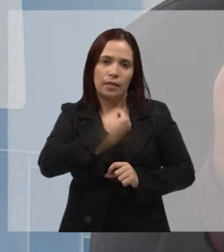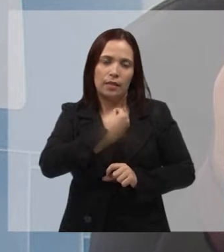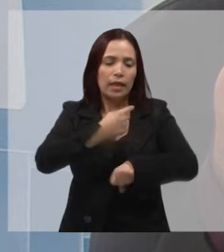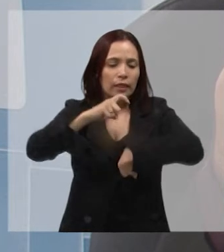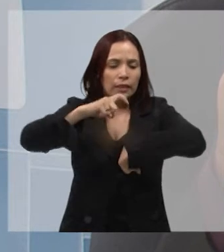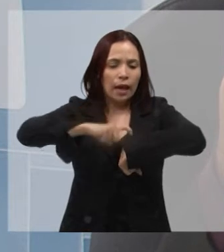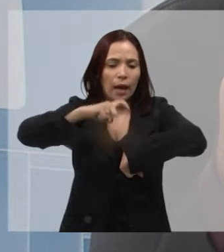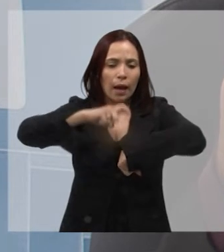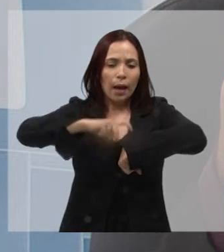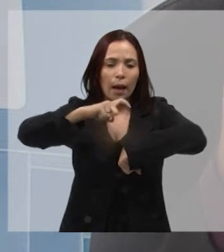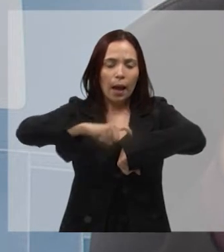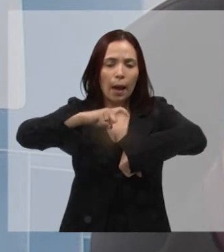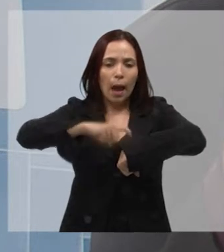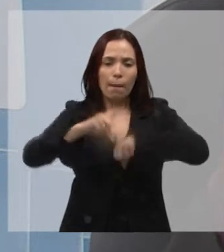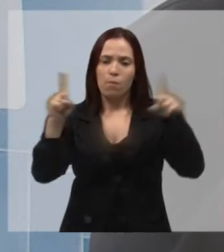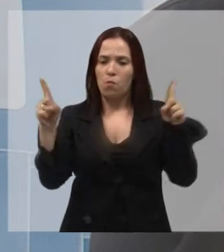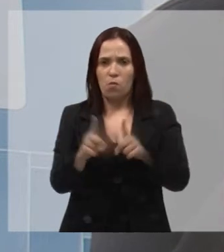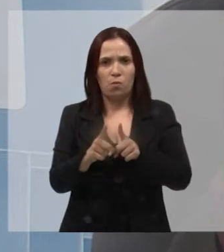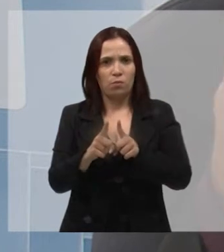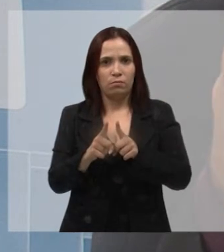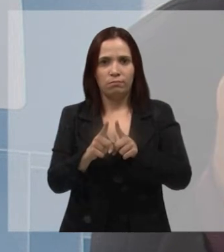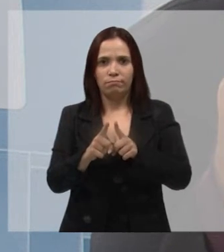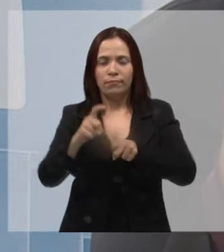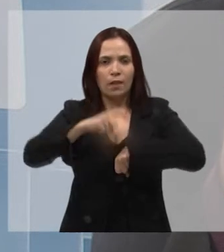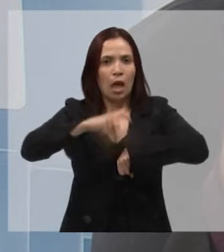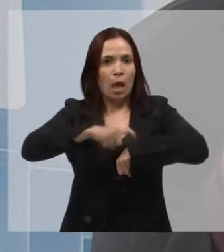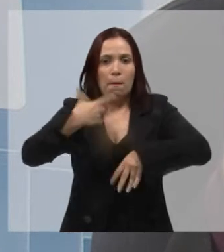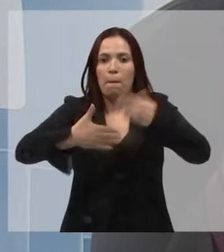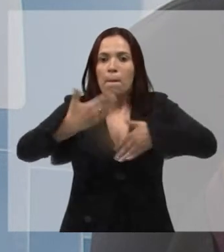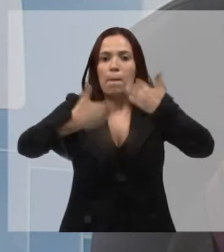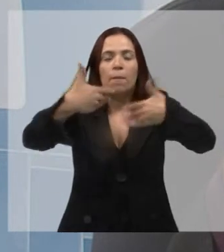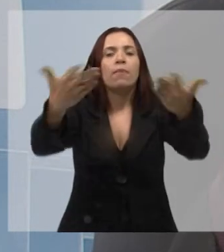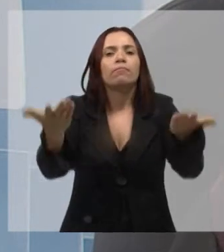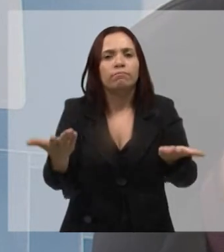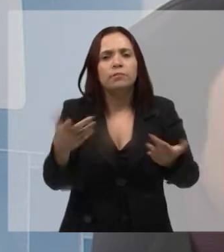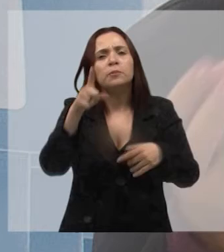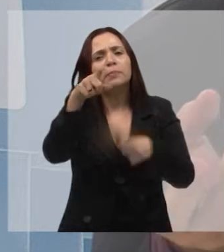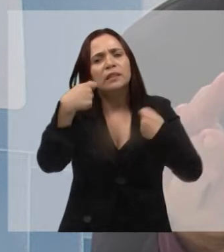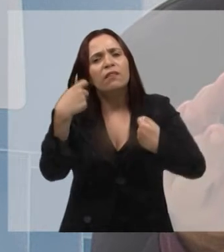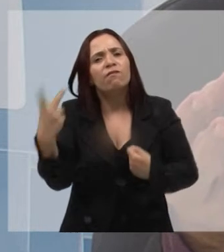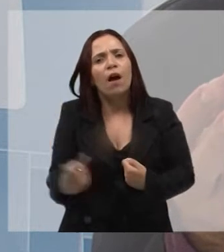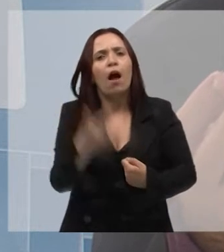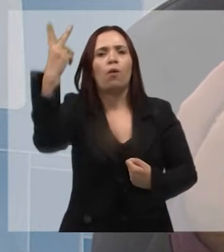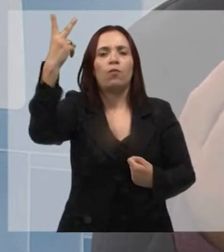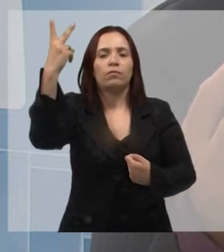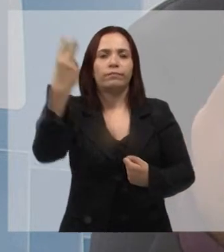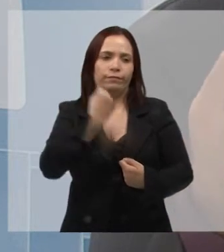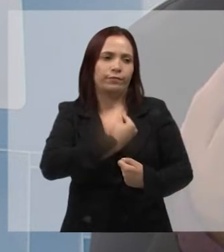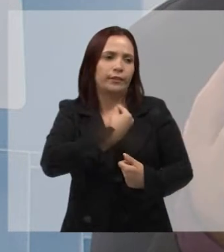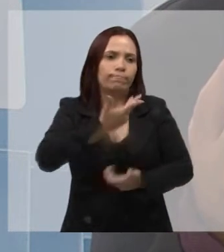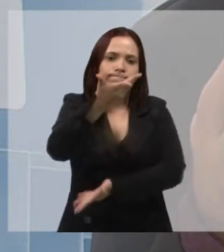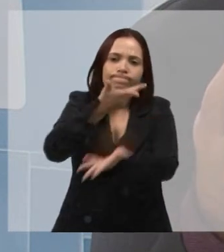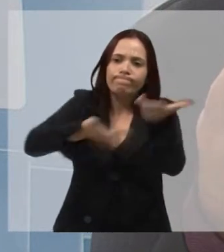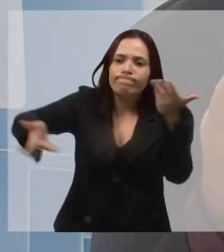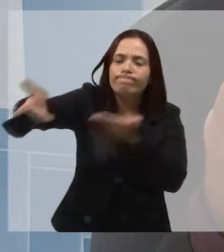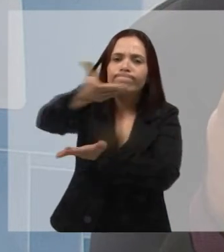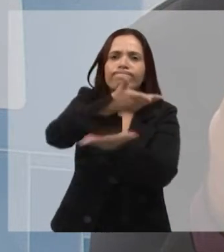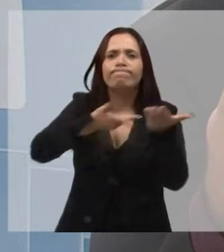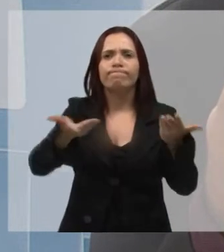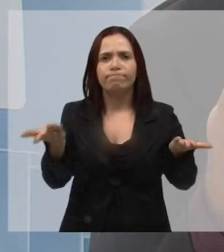curta. Ela se acaba no instante, né? Sem dúvida. E você tem que valorizar o momento. Mas mais